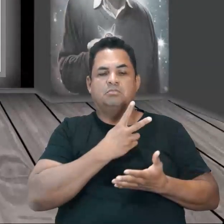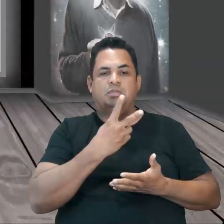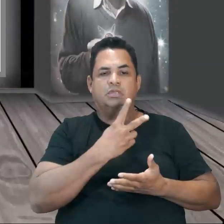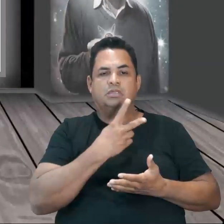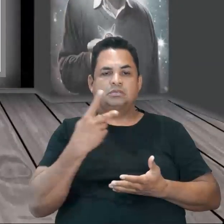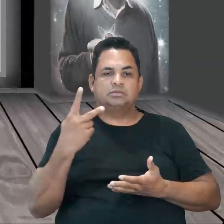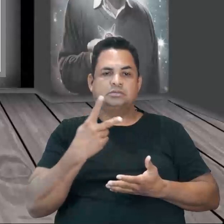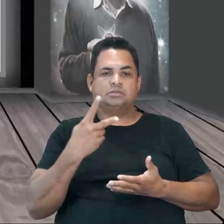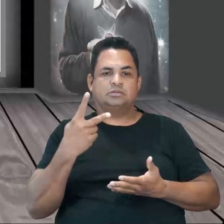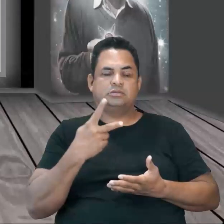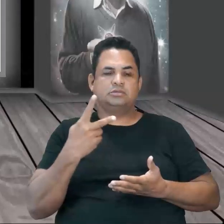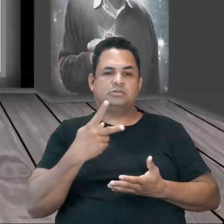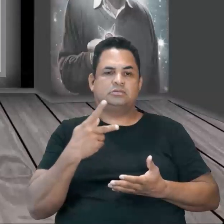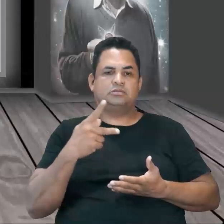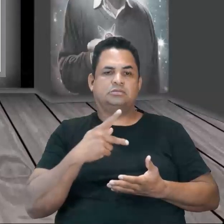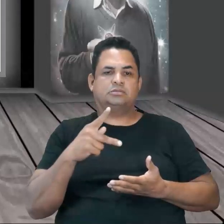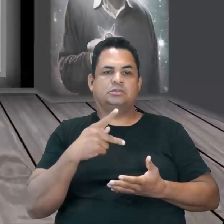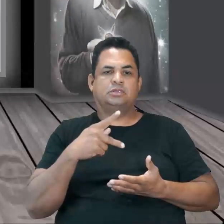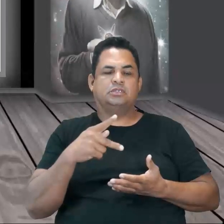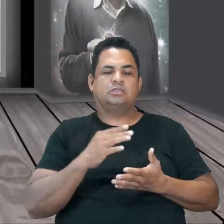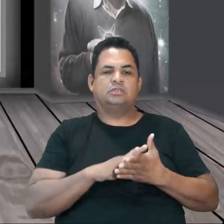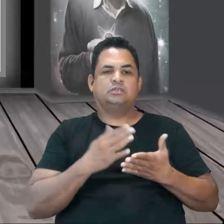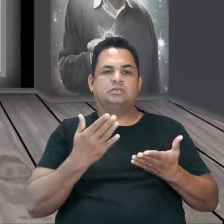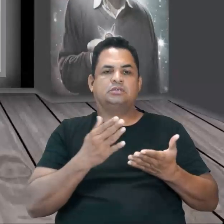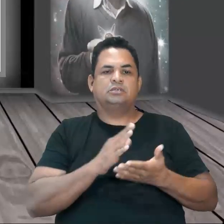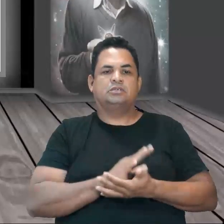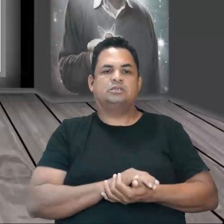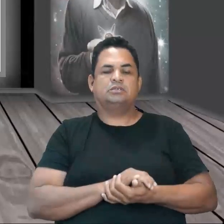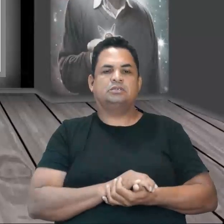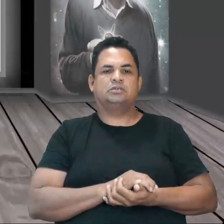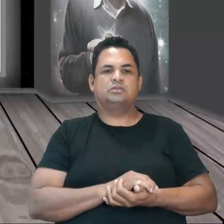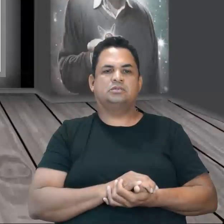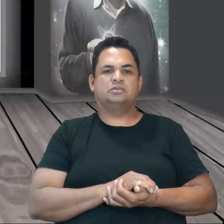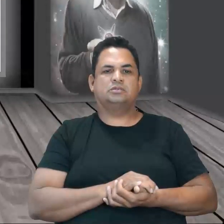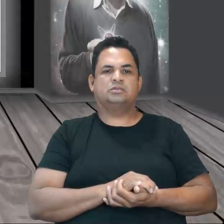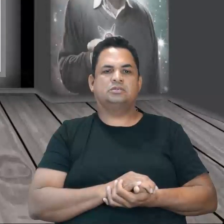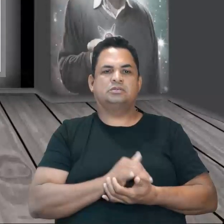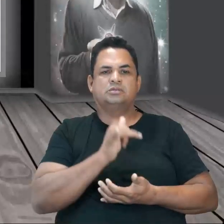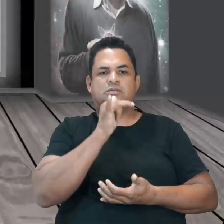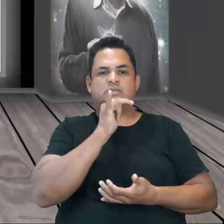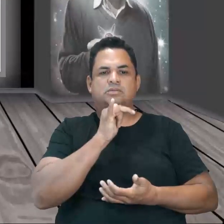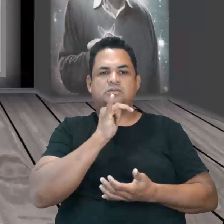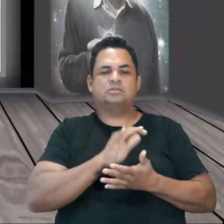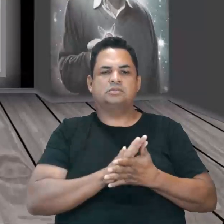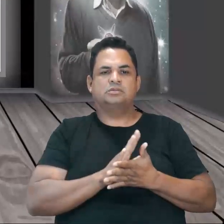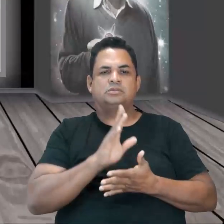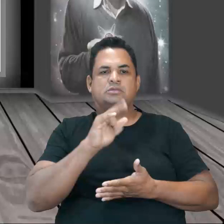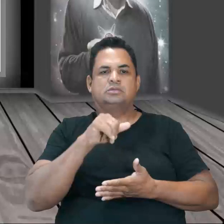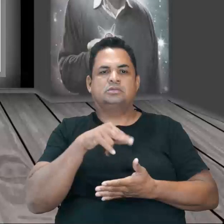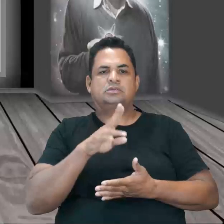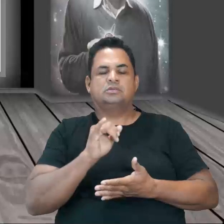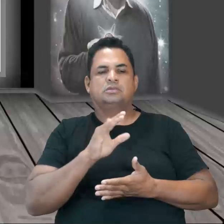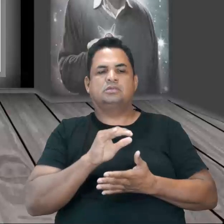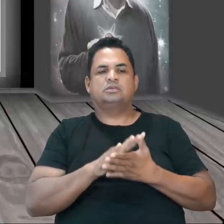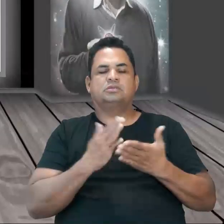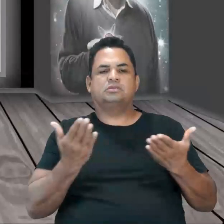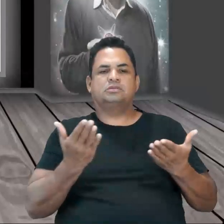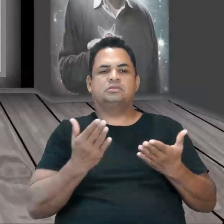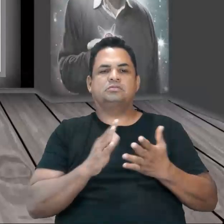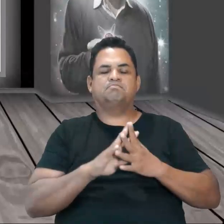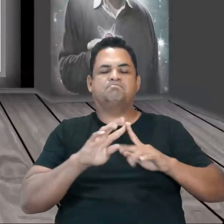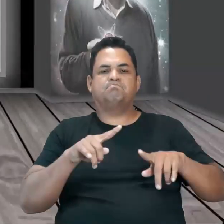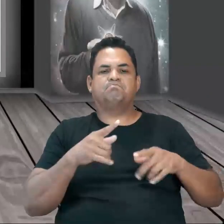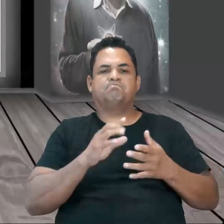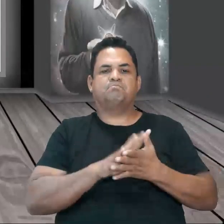para pensar, quando falar que está neutro, não é que não tenha carga nenhuma. Por exemplo, se eu estou neutralizado, beleza, mas eu